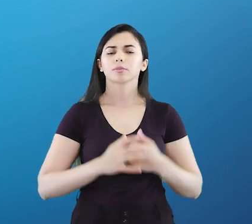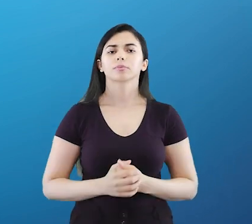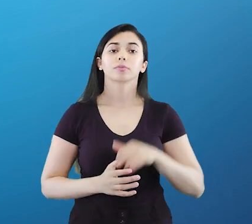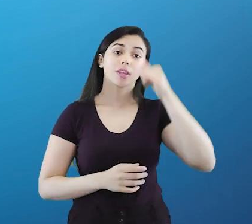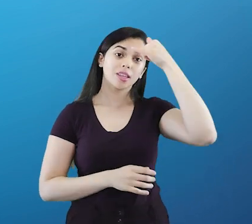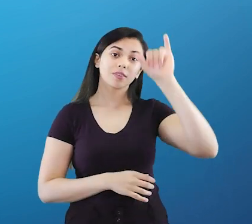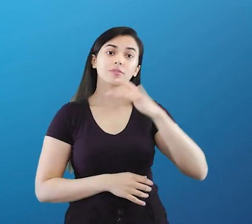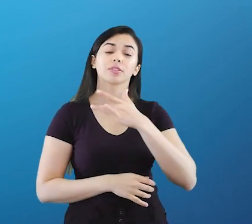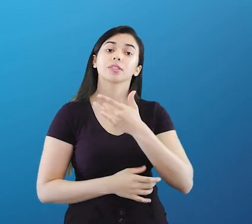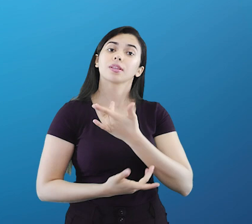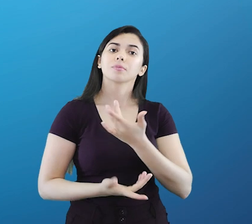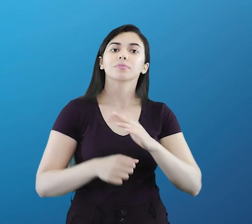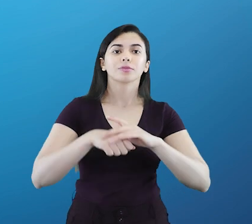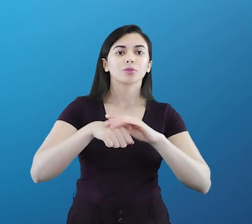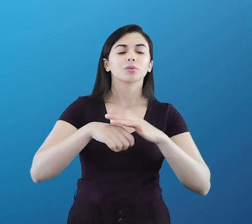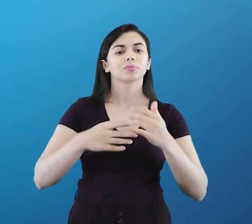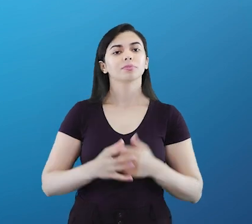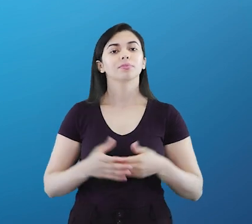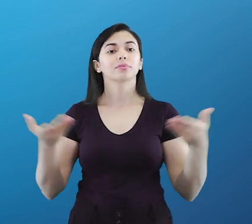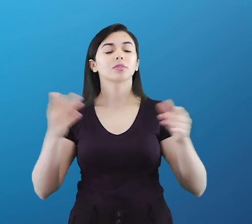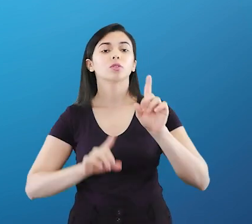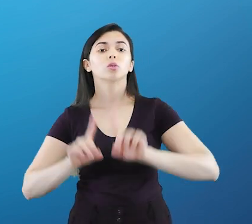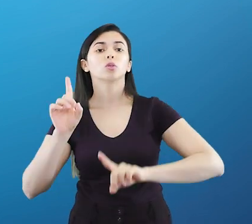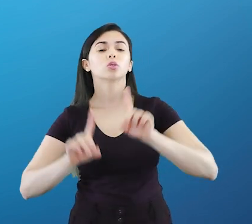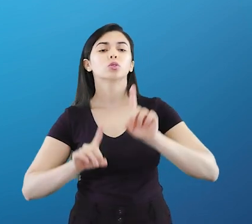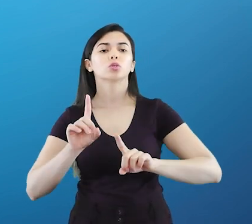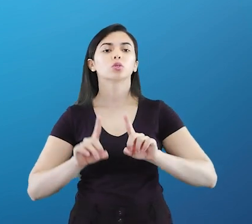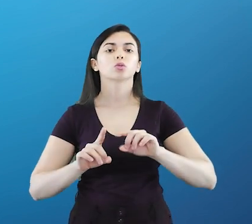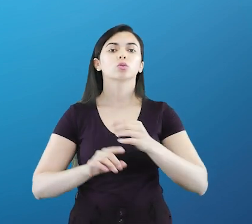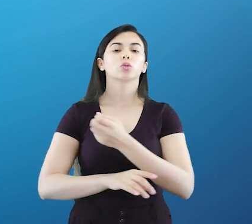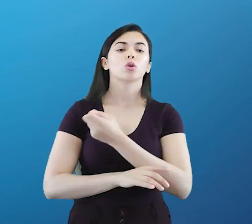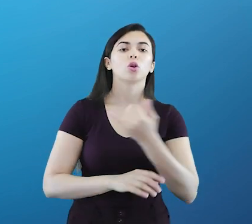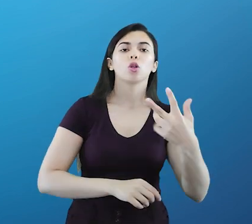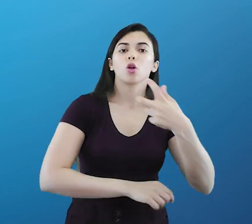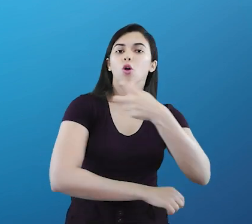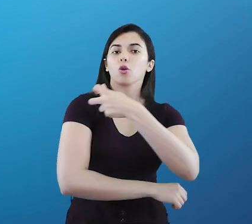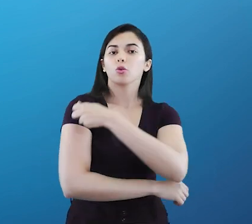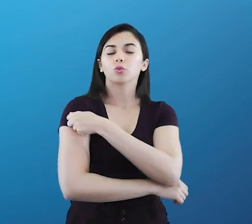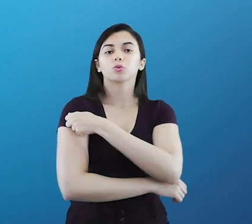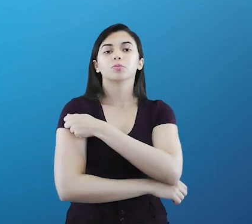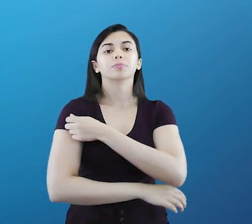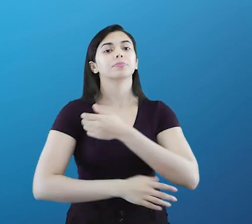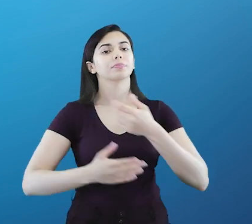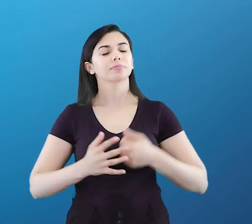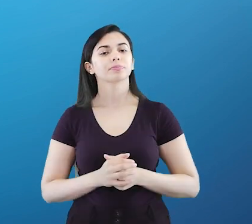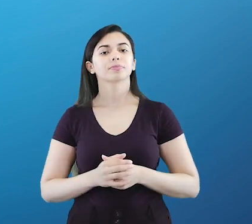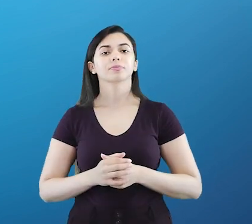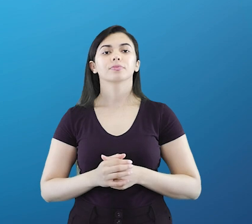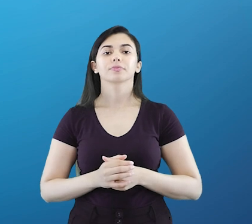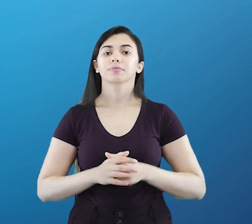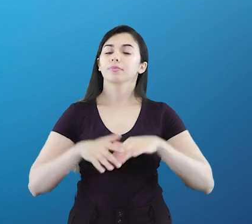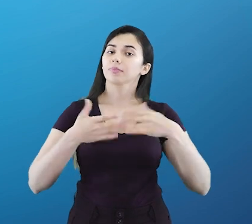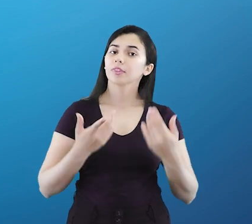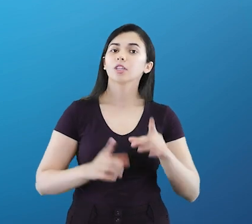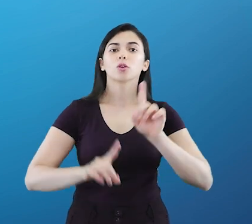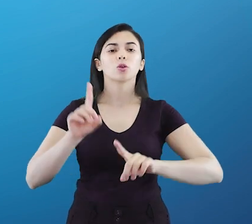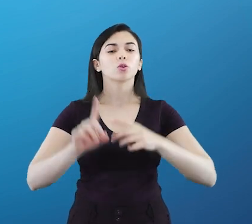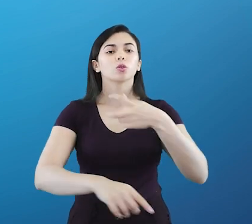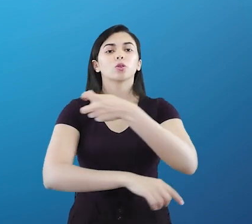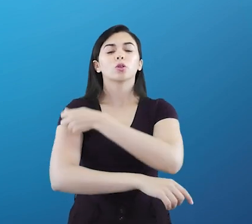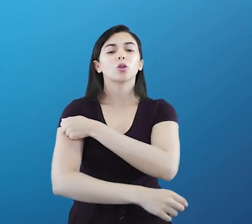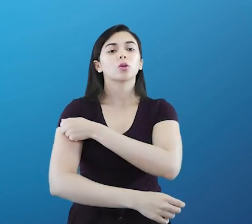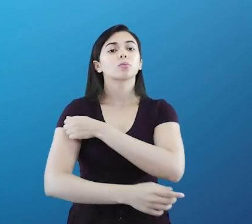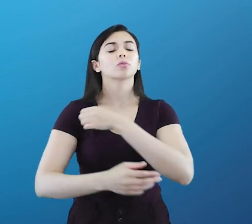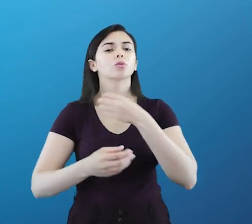Indicadores de vacinação. Nós temos os indicadores que relacionam a quantidade de doses de vacina que estão sendo aplicadas. Então, é um indicador que estima